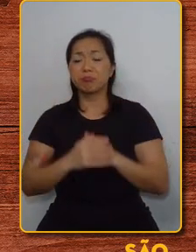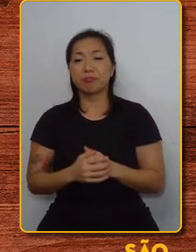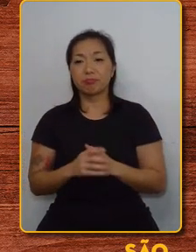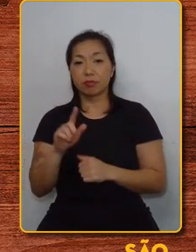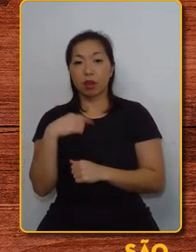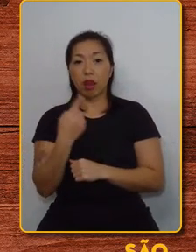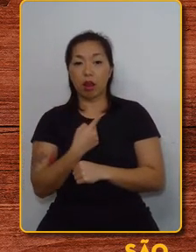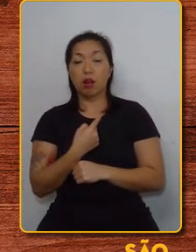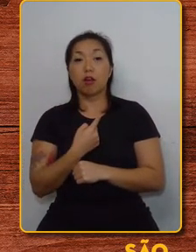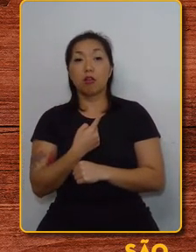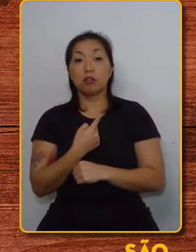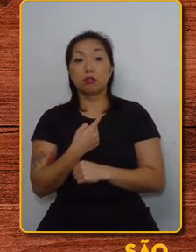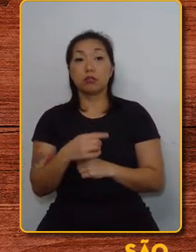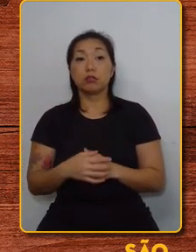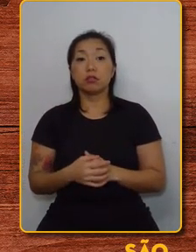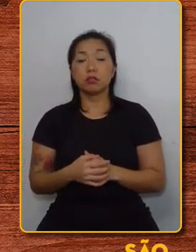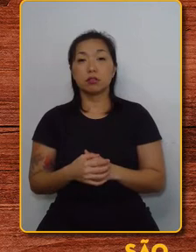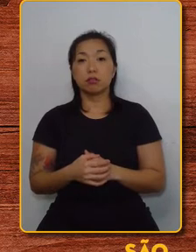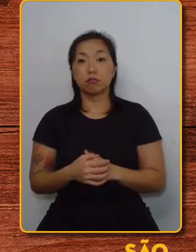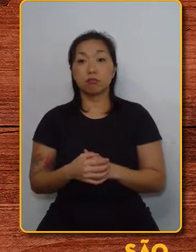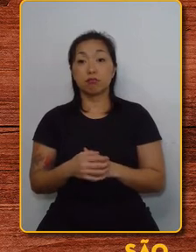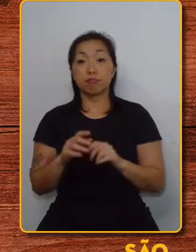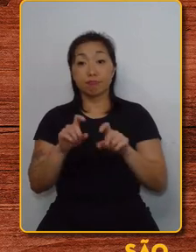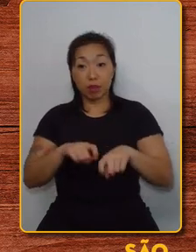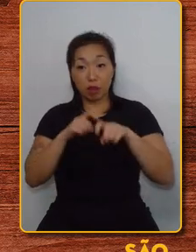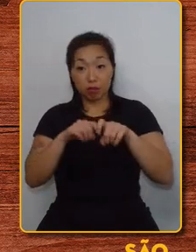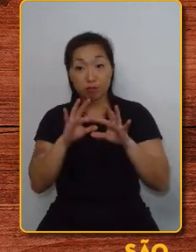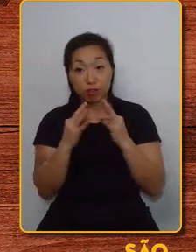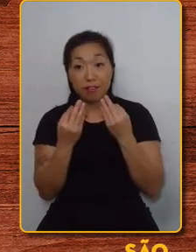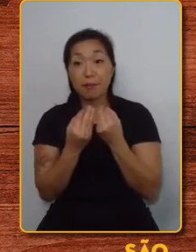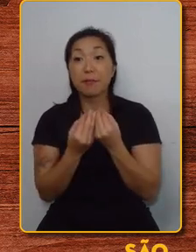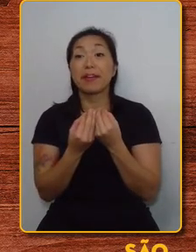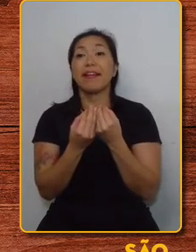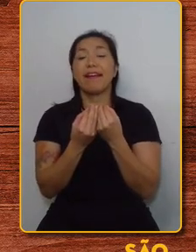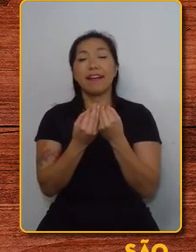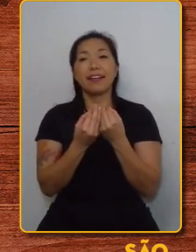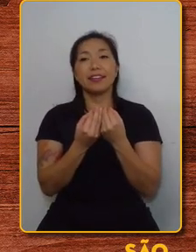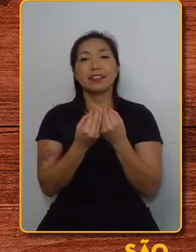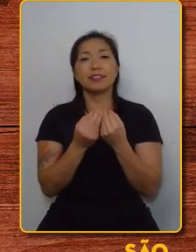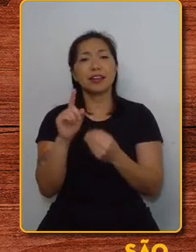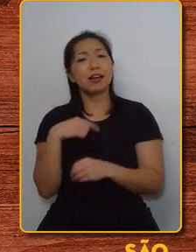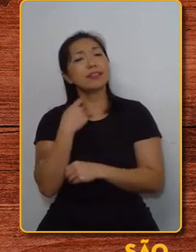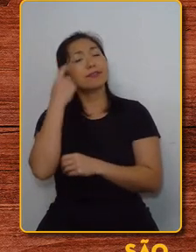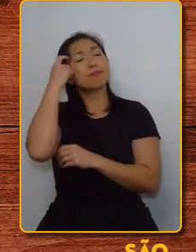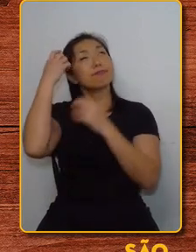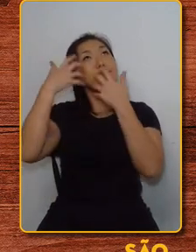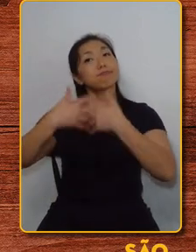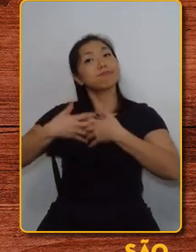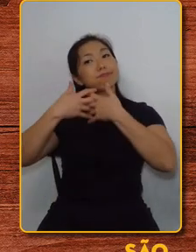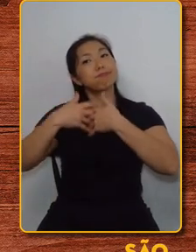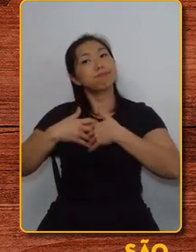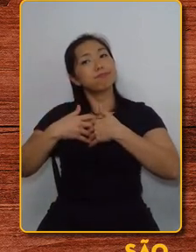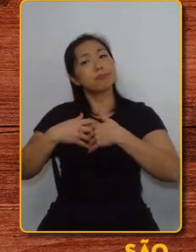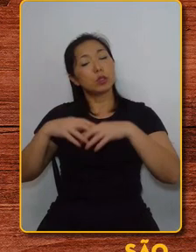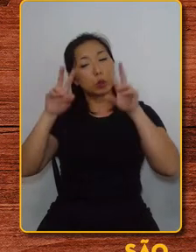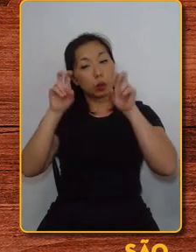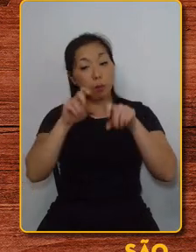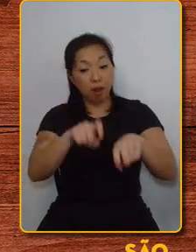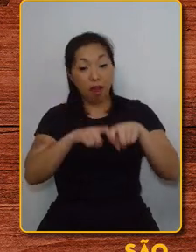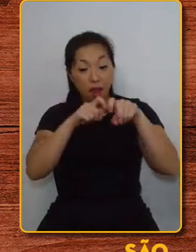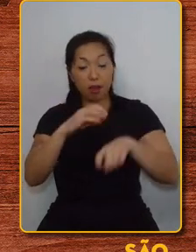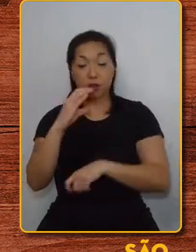da agricultura familiar camponesa, e que está pensando os temas da agroecologia, alimentos